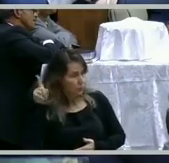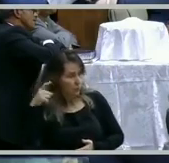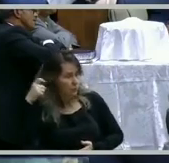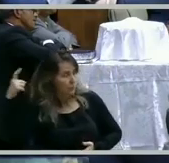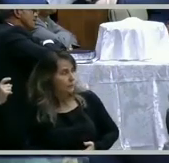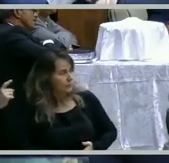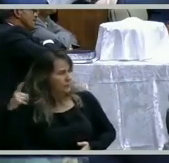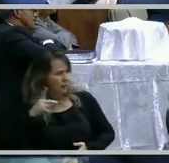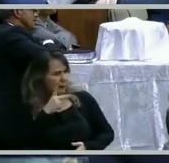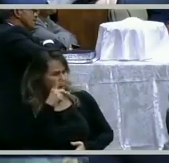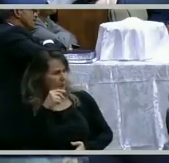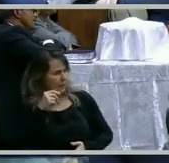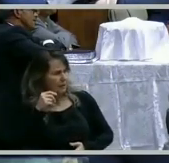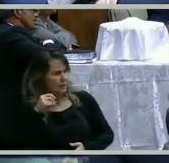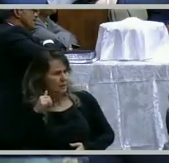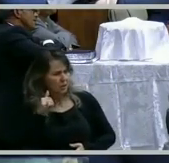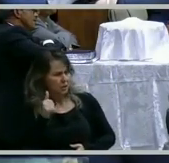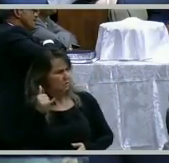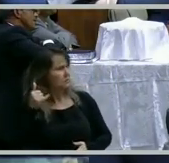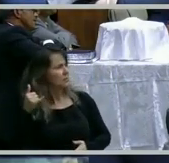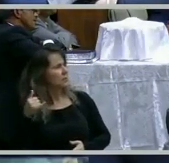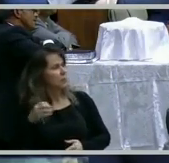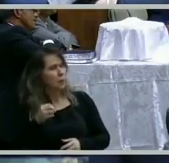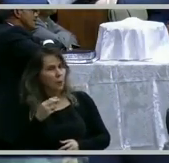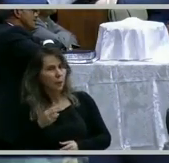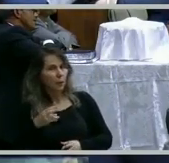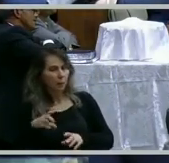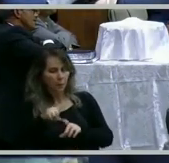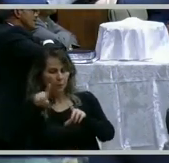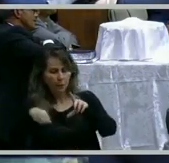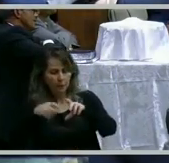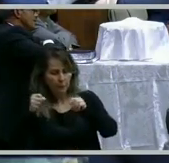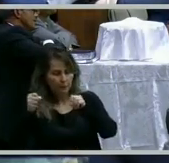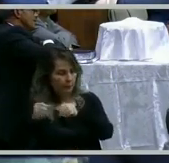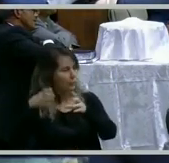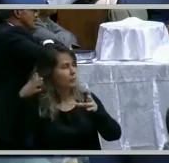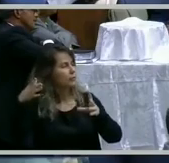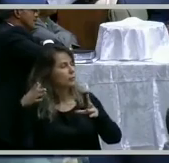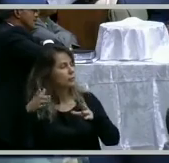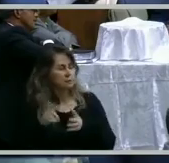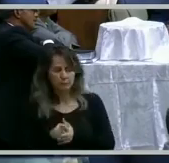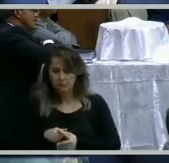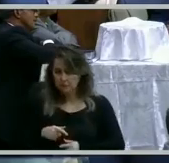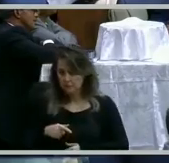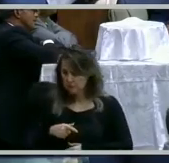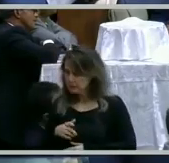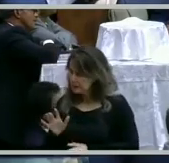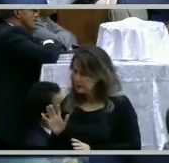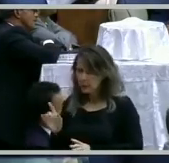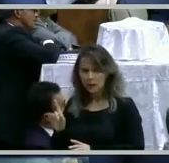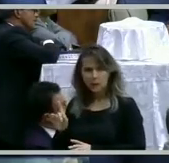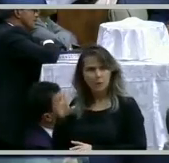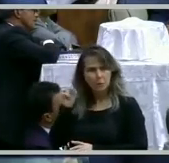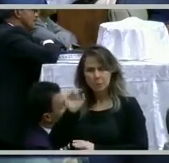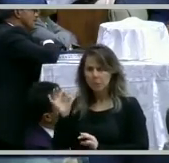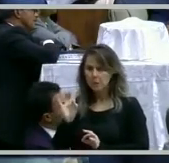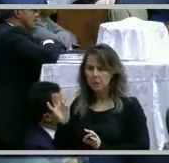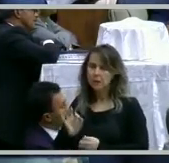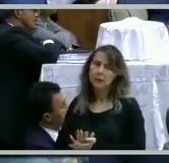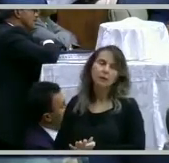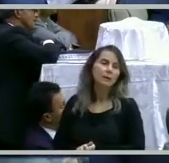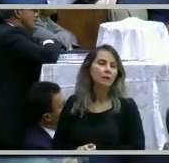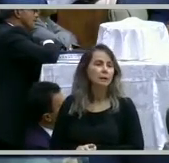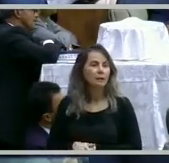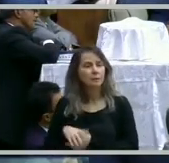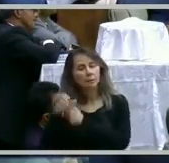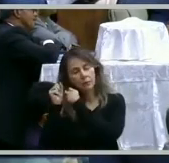uma bomba, um pneu de carro, de moto que estourou, alguma coisa assim. Ela disse: não, não lembro não. E ela já estava acordada. Aí o sono